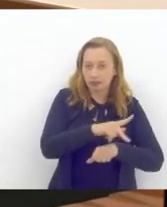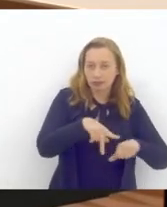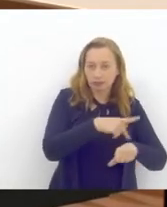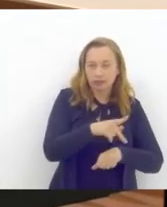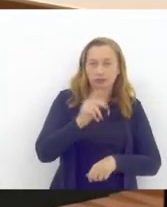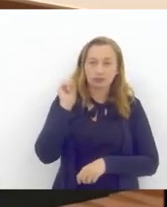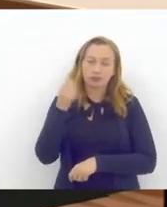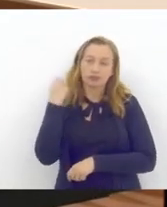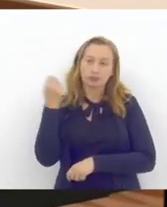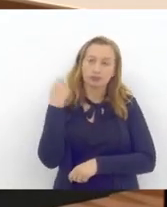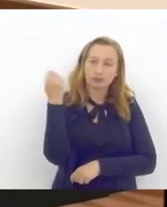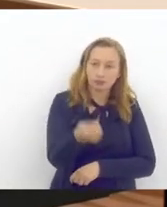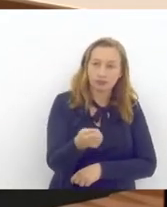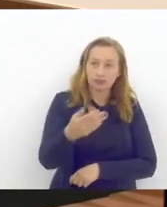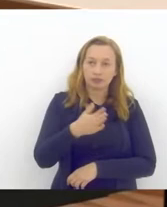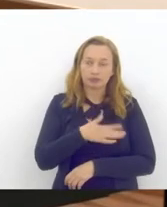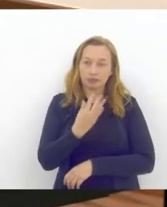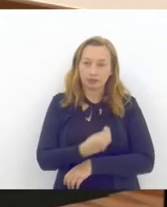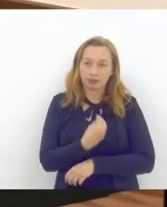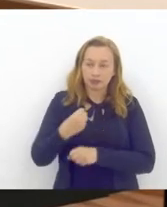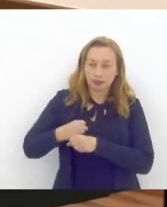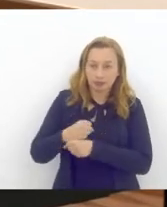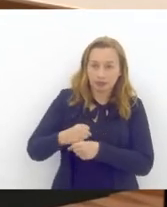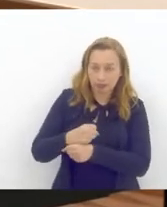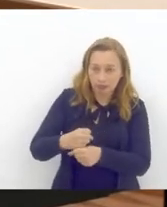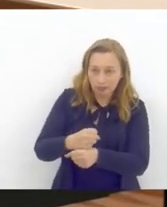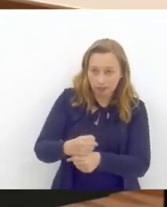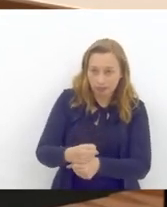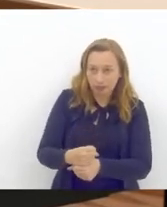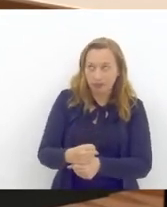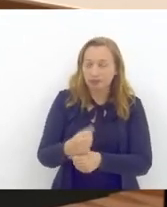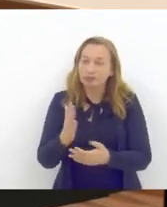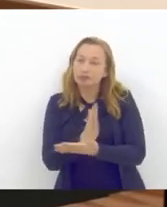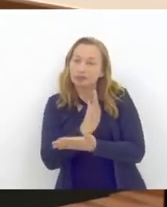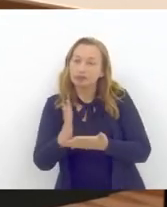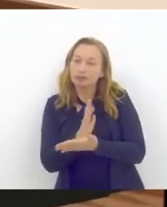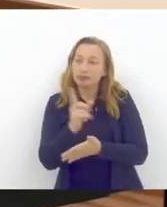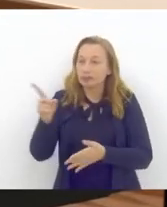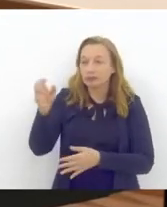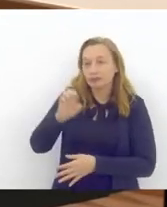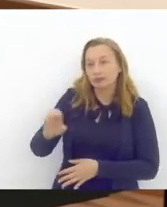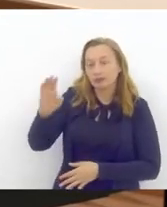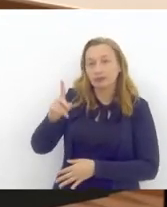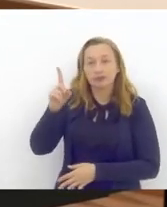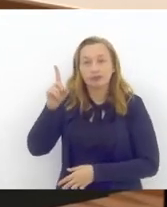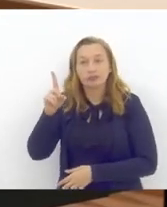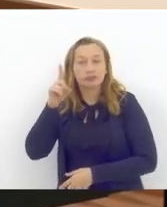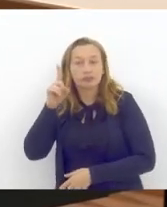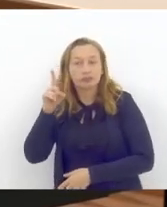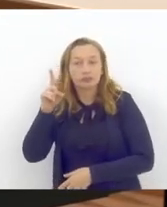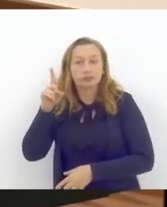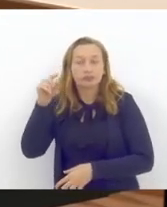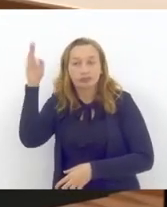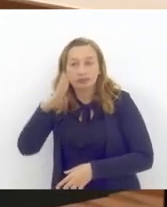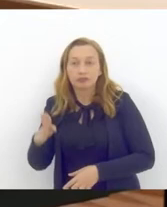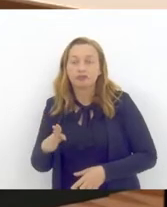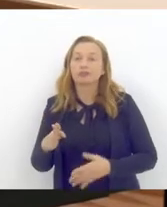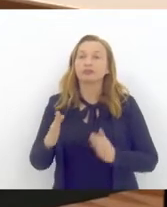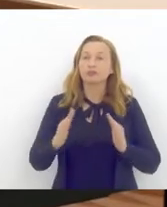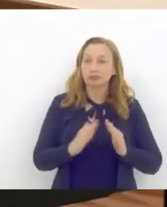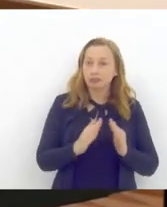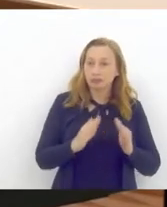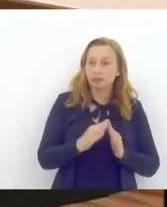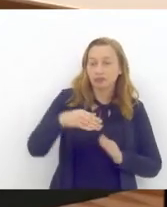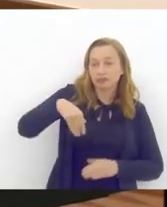anos da minha vida, que é a Europa brasileira para alguns. Morei no norte do país, que é onde eu conheci o que é a